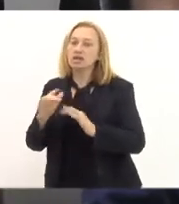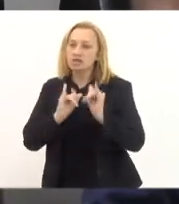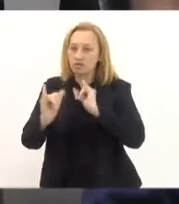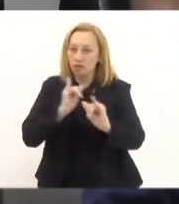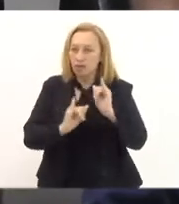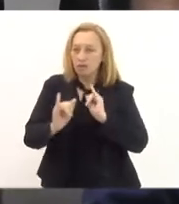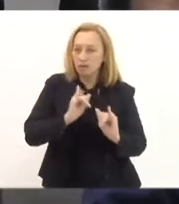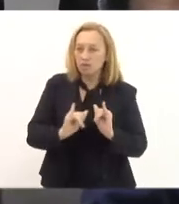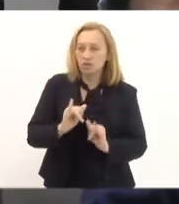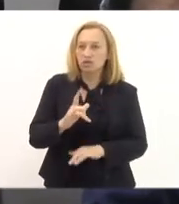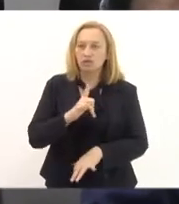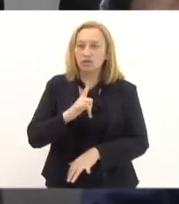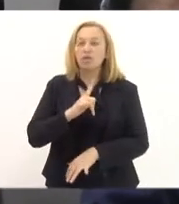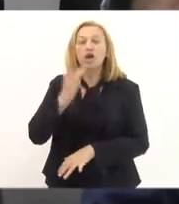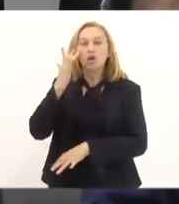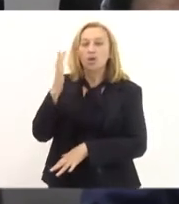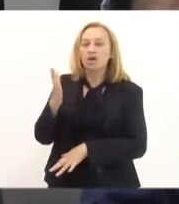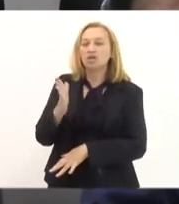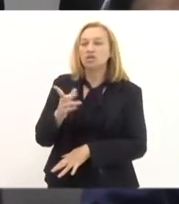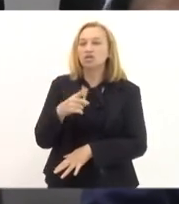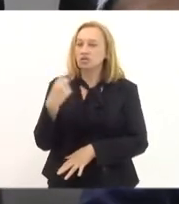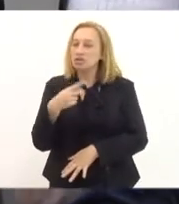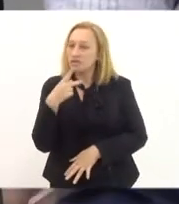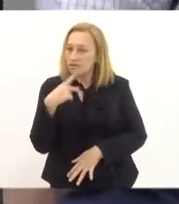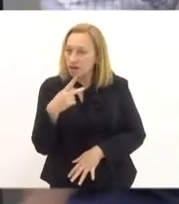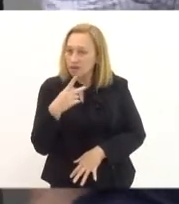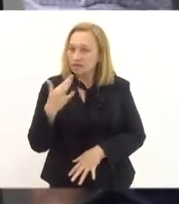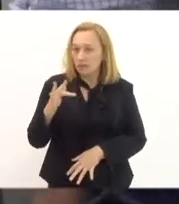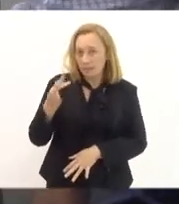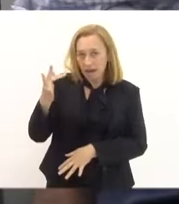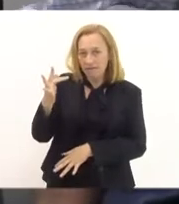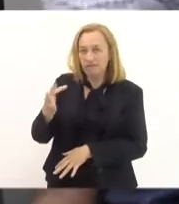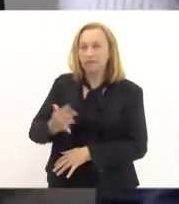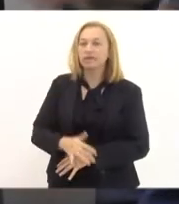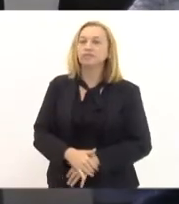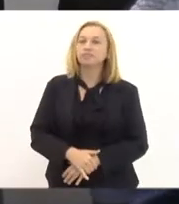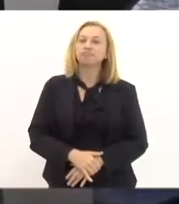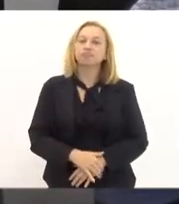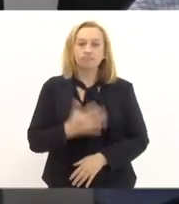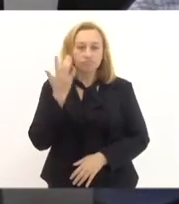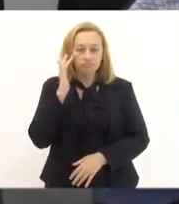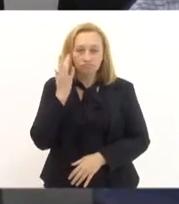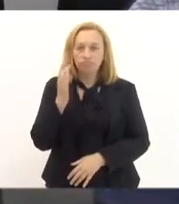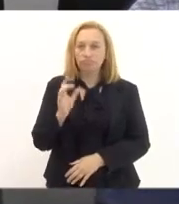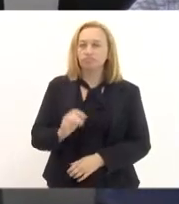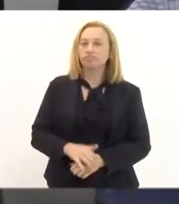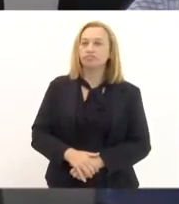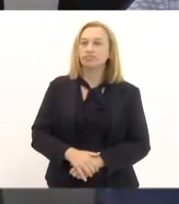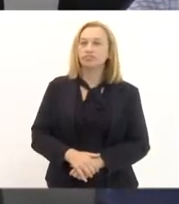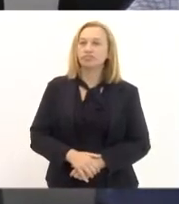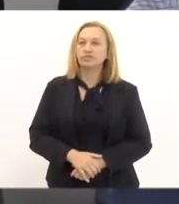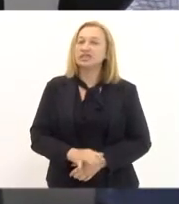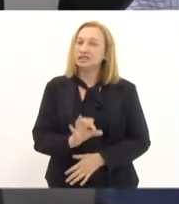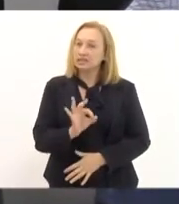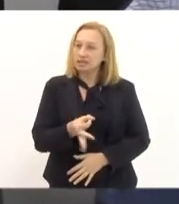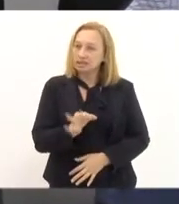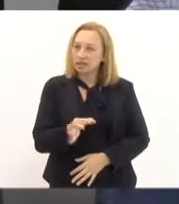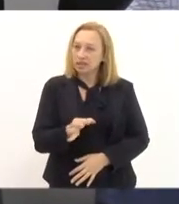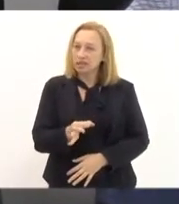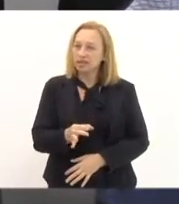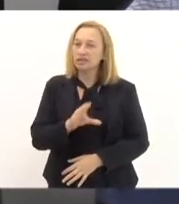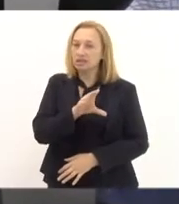acho que são essas as nossas considerações brevíssimos e acho que Sem dúvida nenhuma é